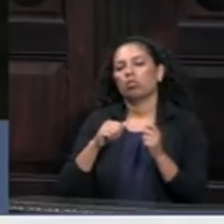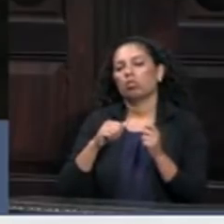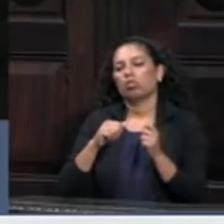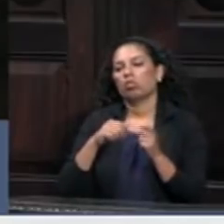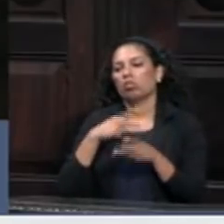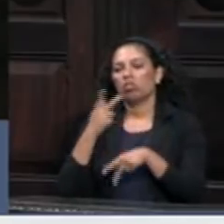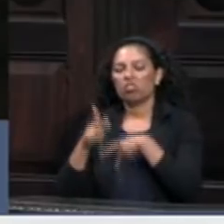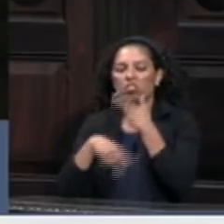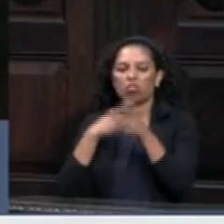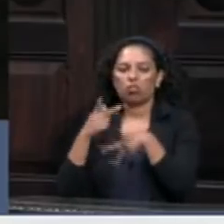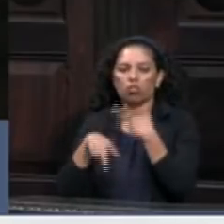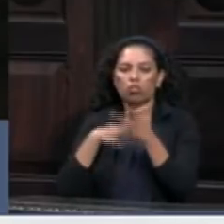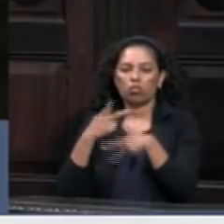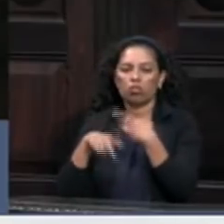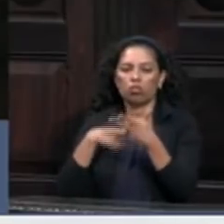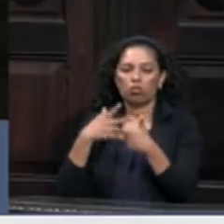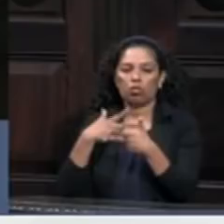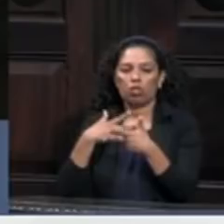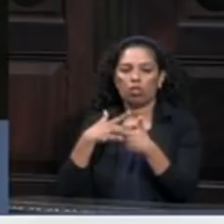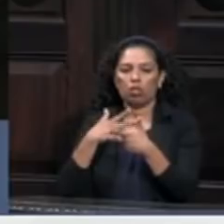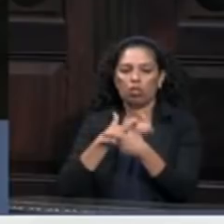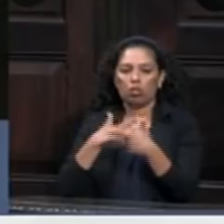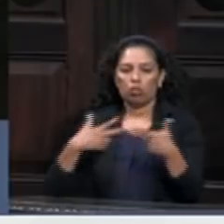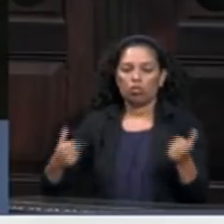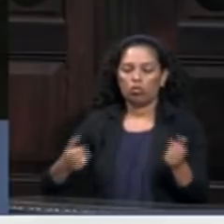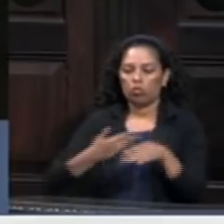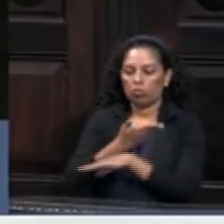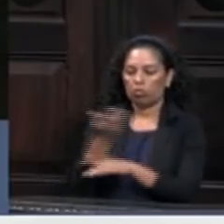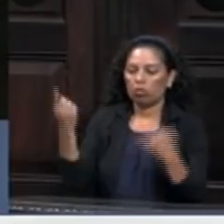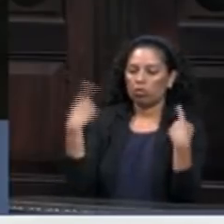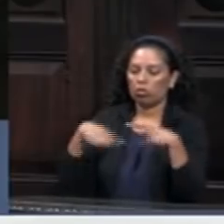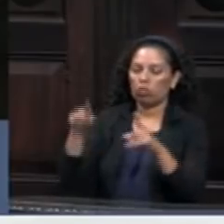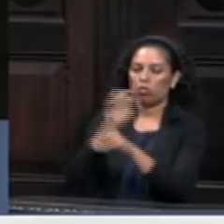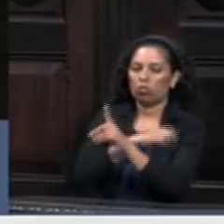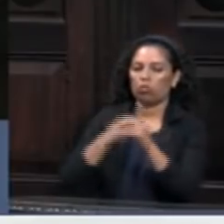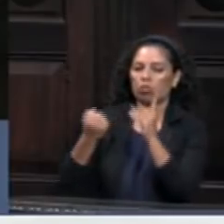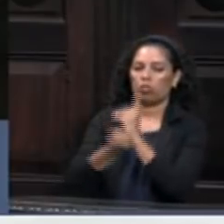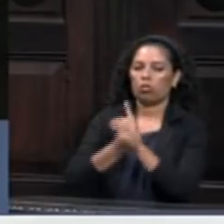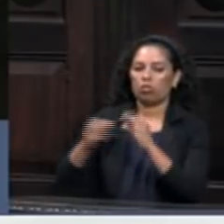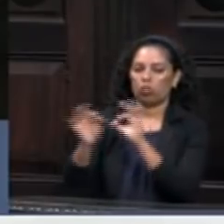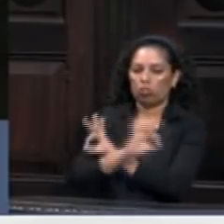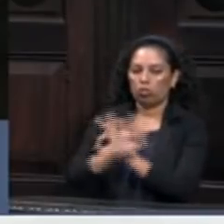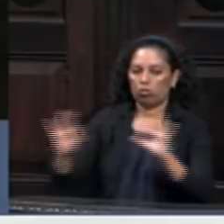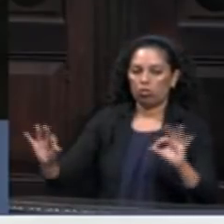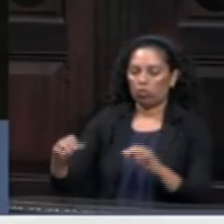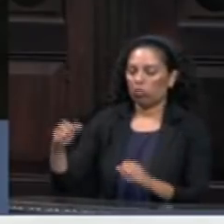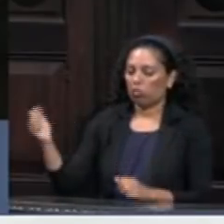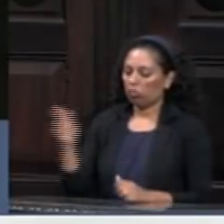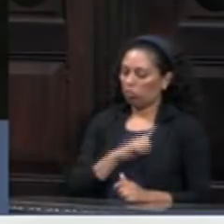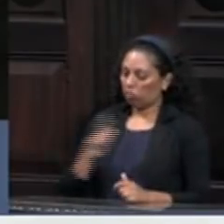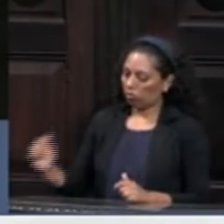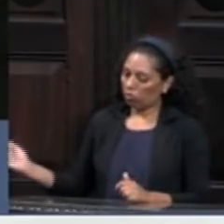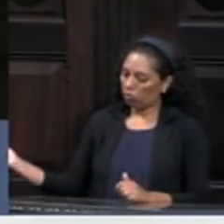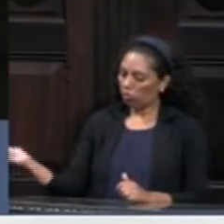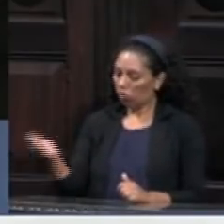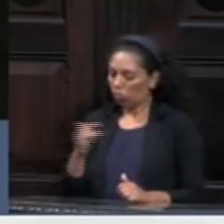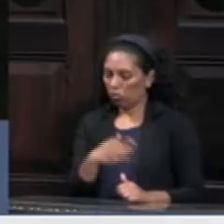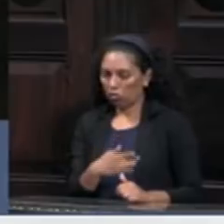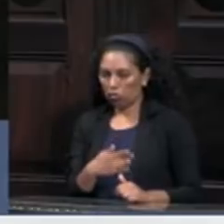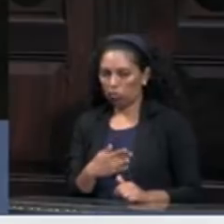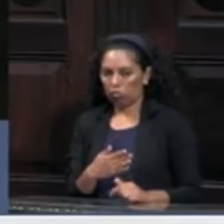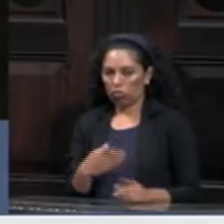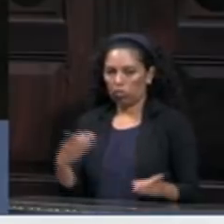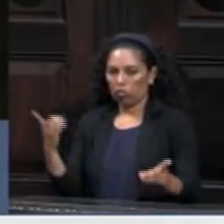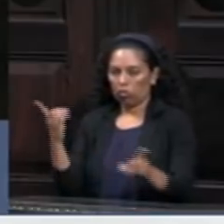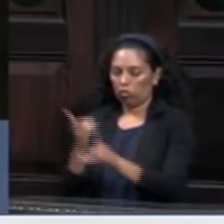demagogia para prejudicar a população. Esse é um governo que entra, que vai encontrar